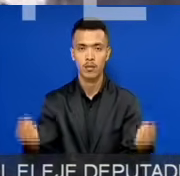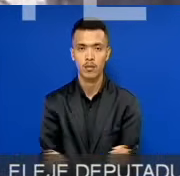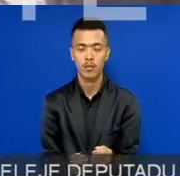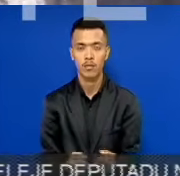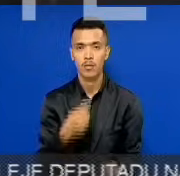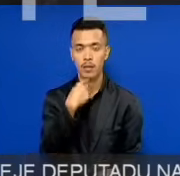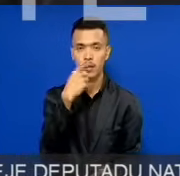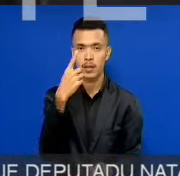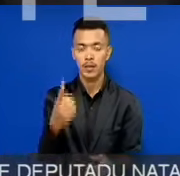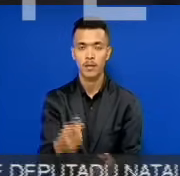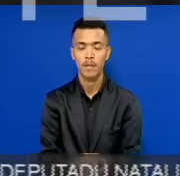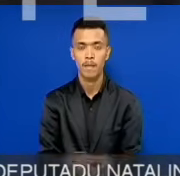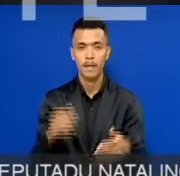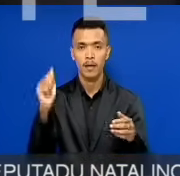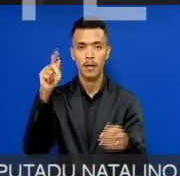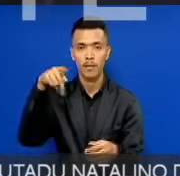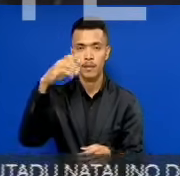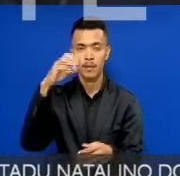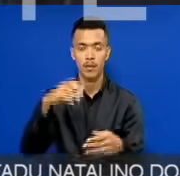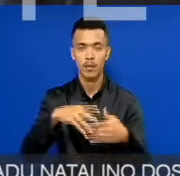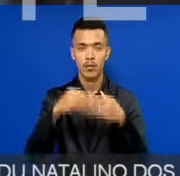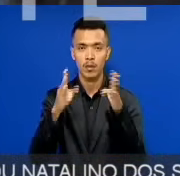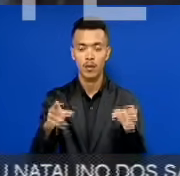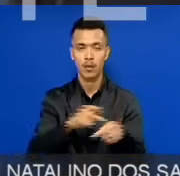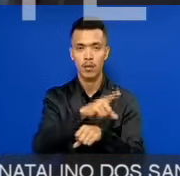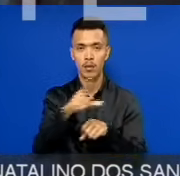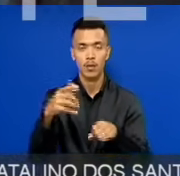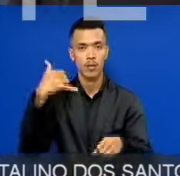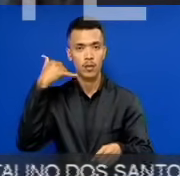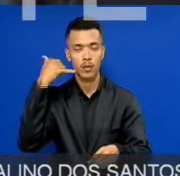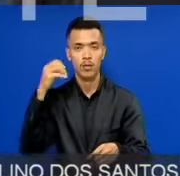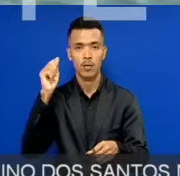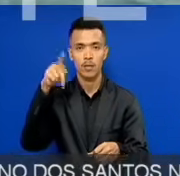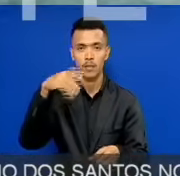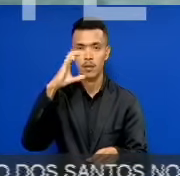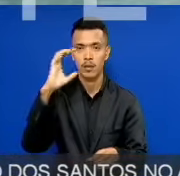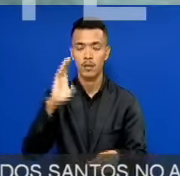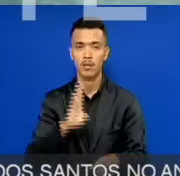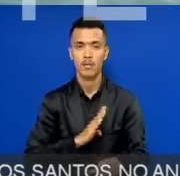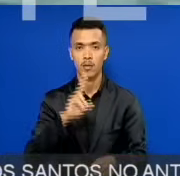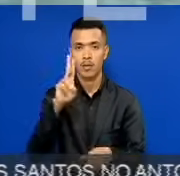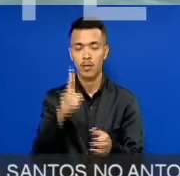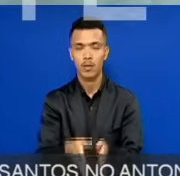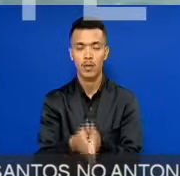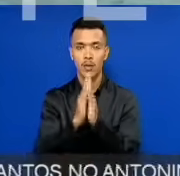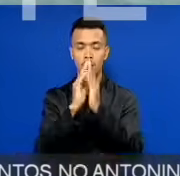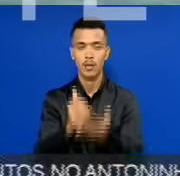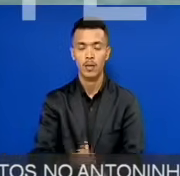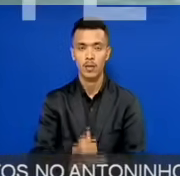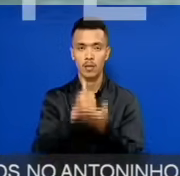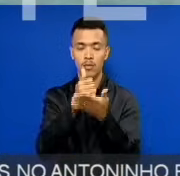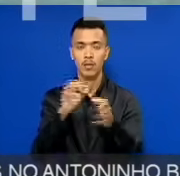Freitas Belo confirma autoridade local contacta ono servisu proteção civil municipio Baucau ho di apoio familia bukatuir Francisco